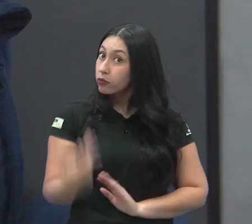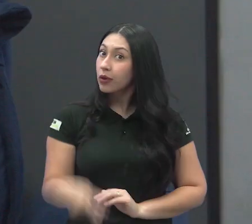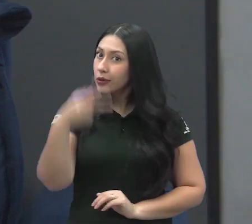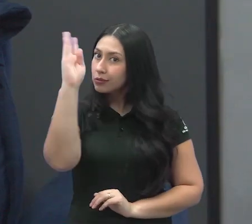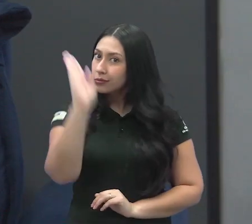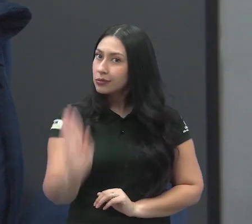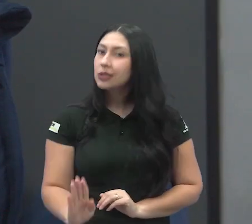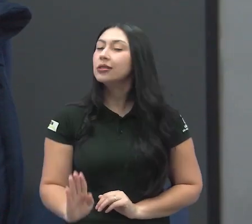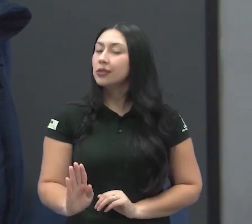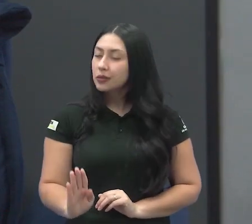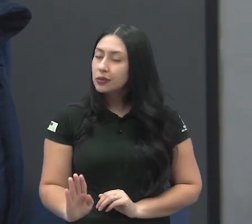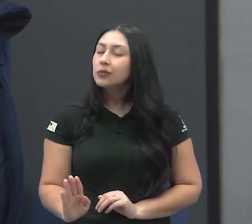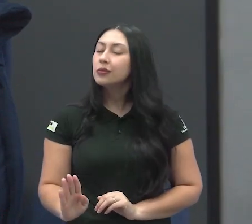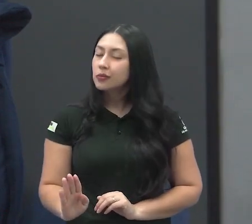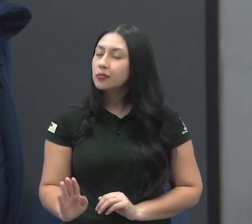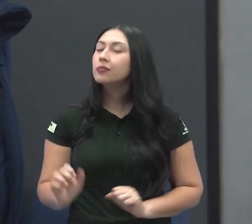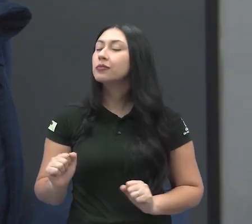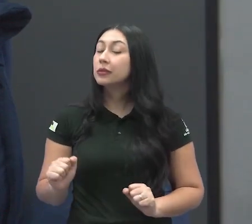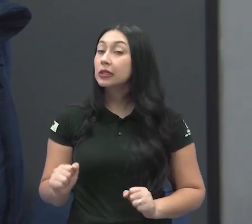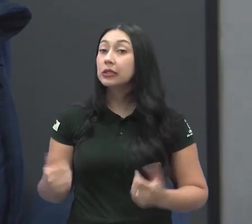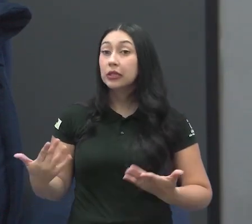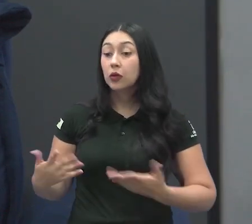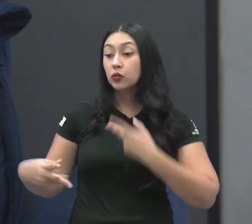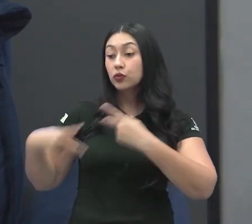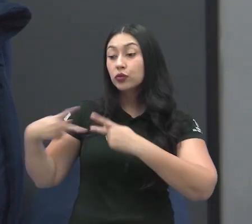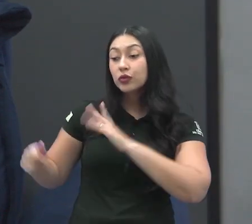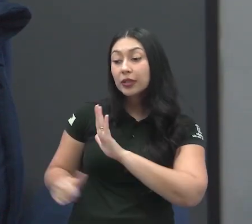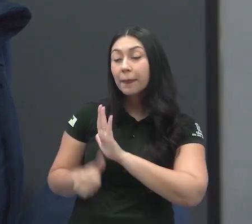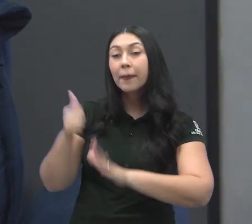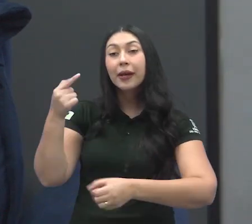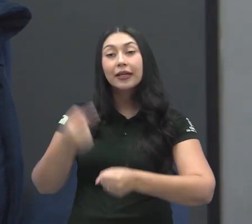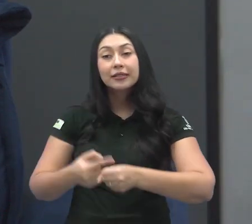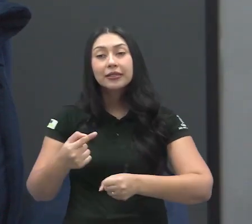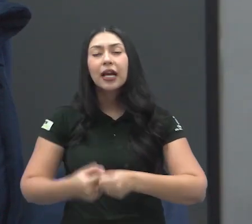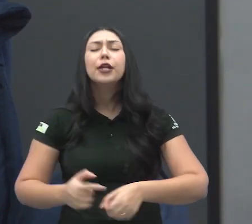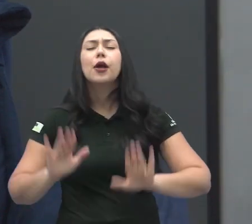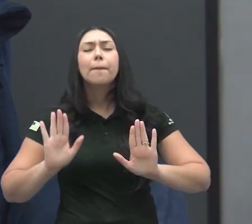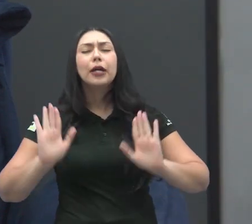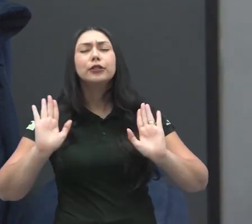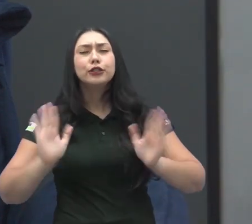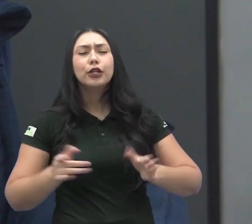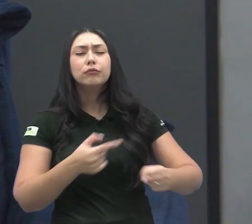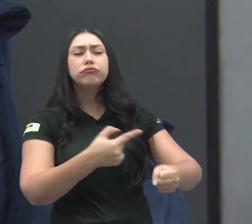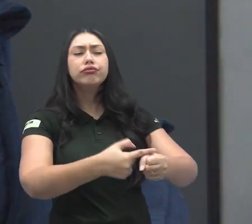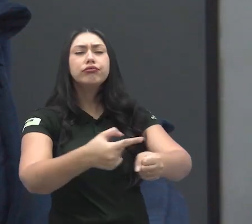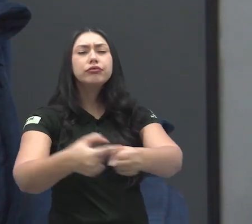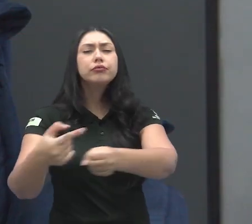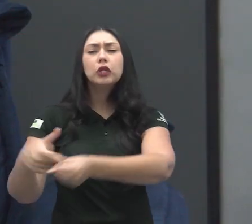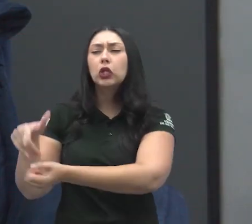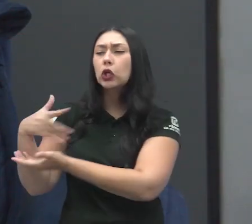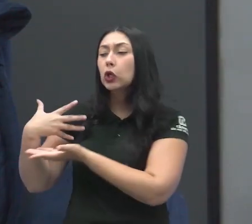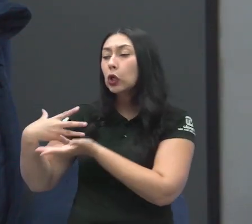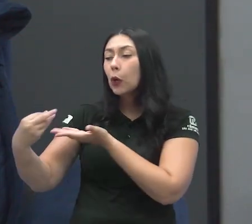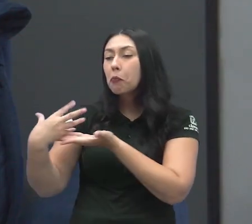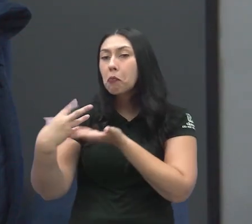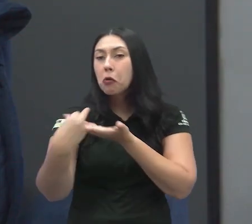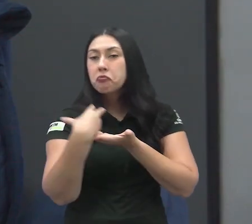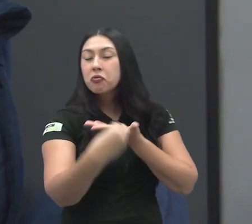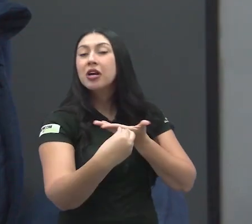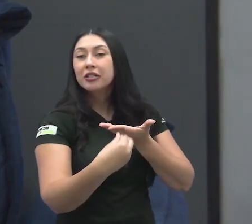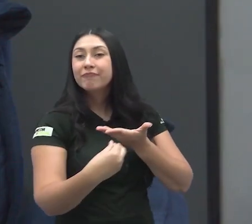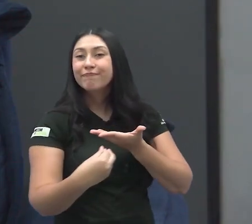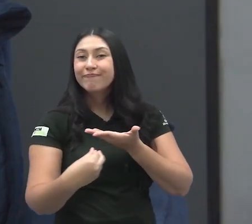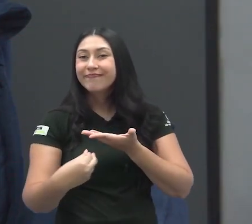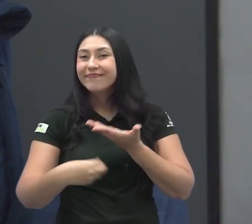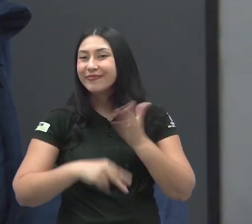no Brasil, né? Que faz de São José dos Campos a primeira cidade, e hoje a gente tem trabalhado em outras cidades também, que já aprovaram o